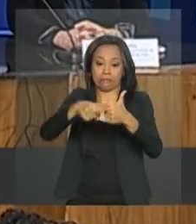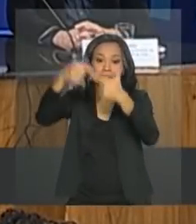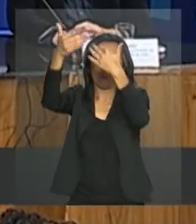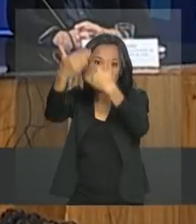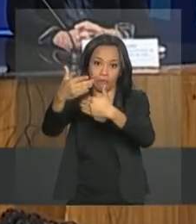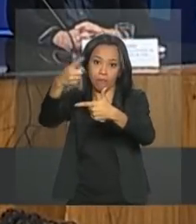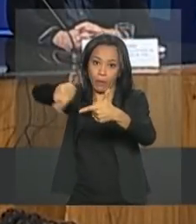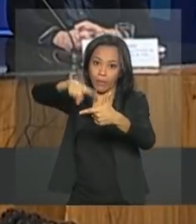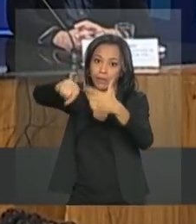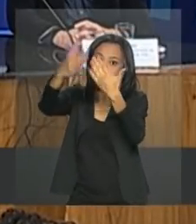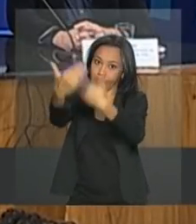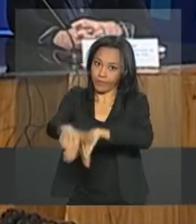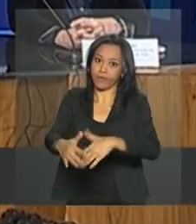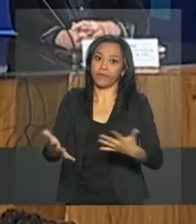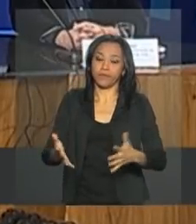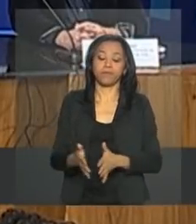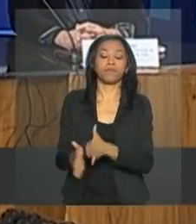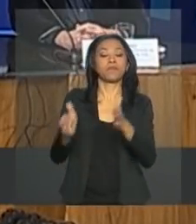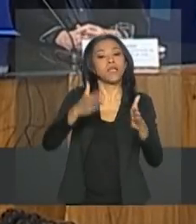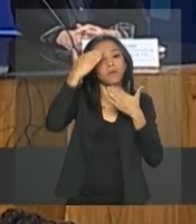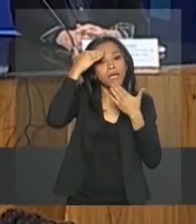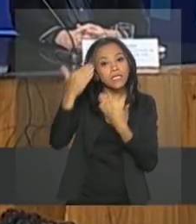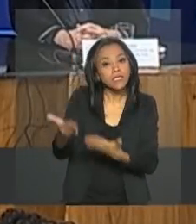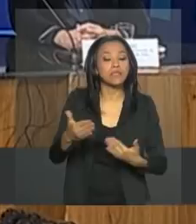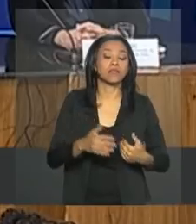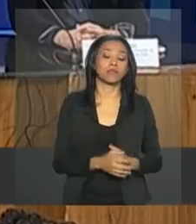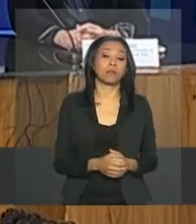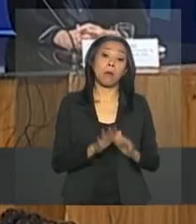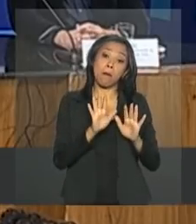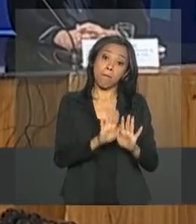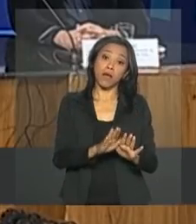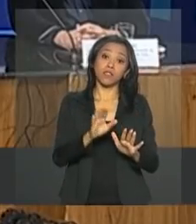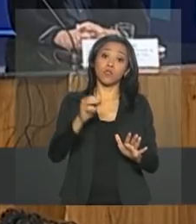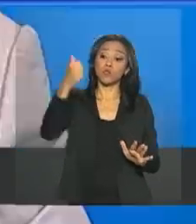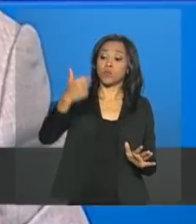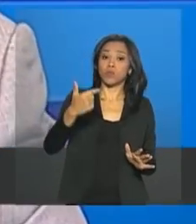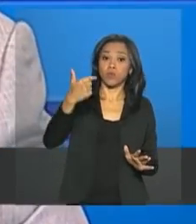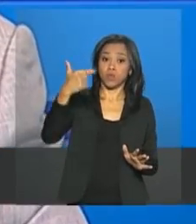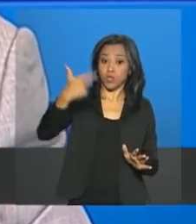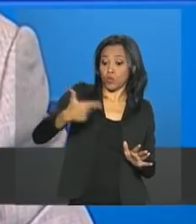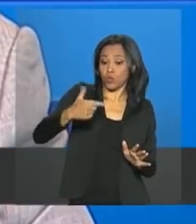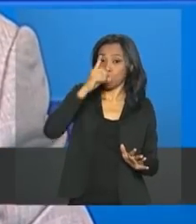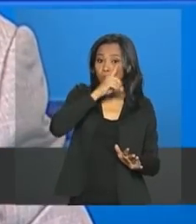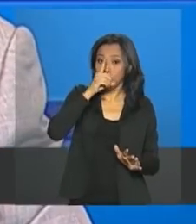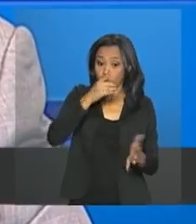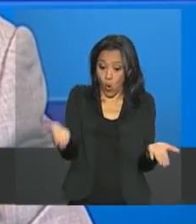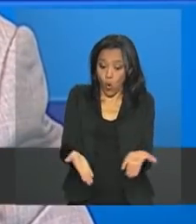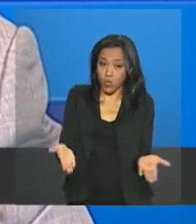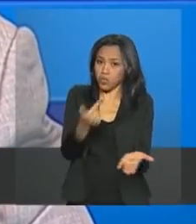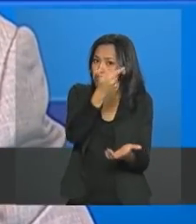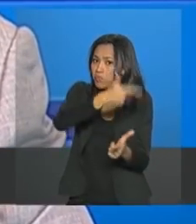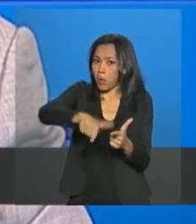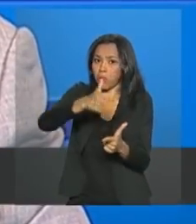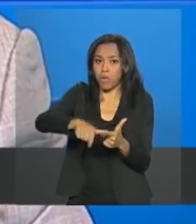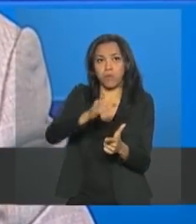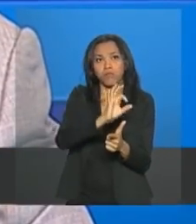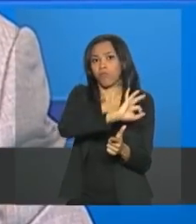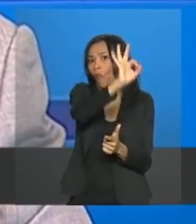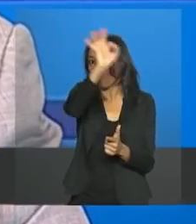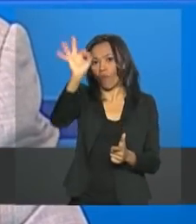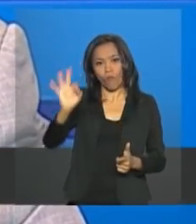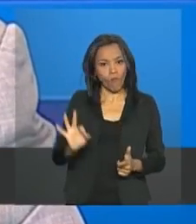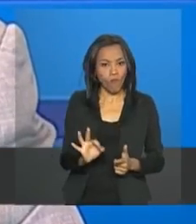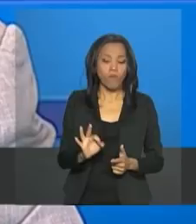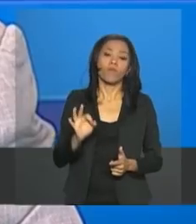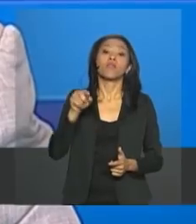é inclusive de ladha da cidade mas não na no segundo domingo nenhum nem estes tiveram problema lembrando que é franca